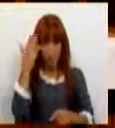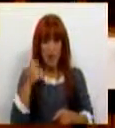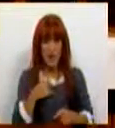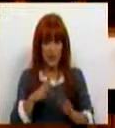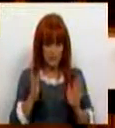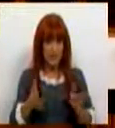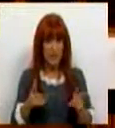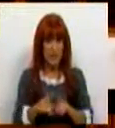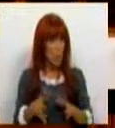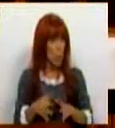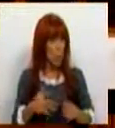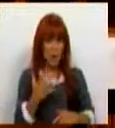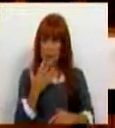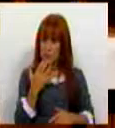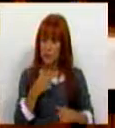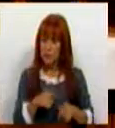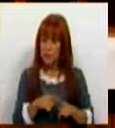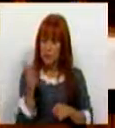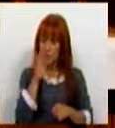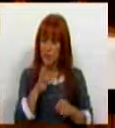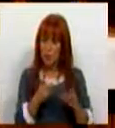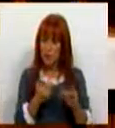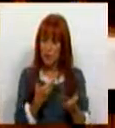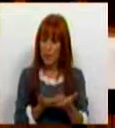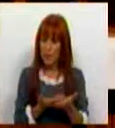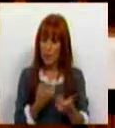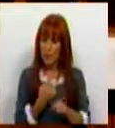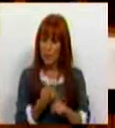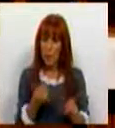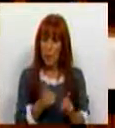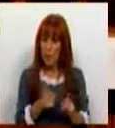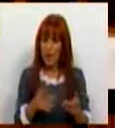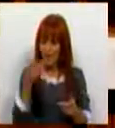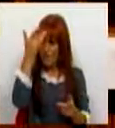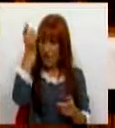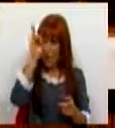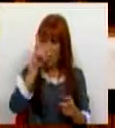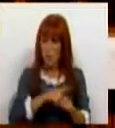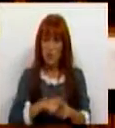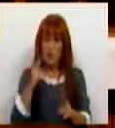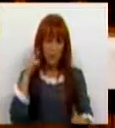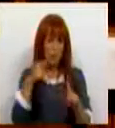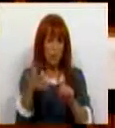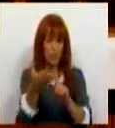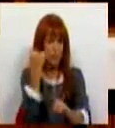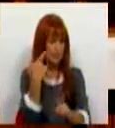que vai ser necessário um grande rigor na execução deste orçamento, porque não vai ser fácil